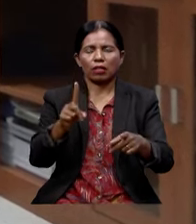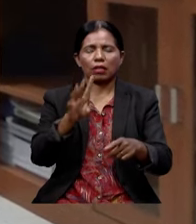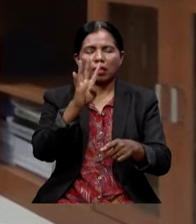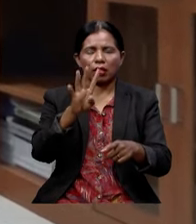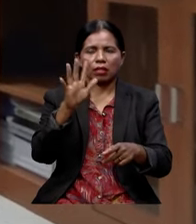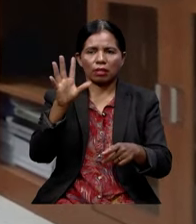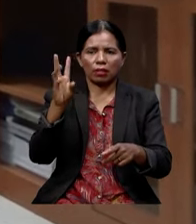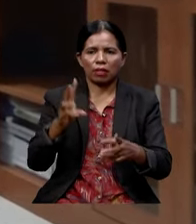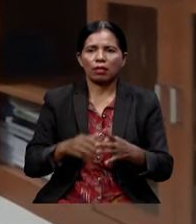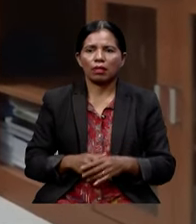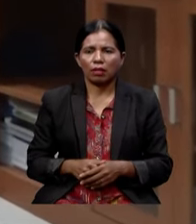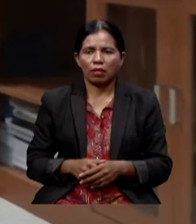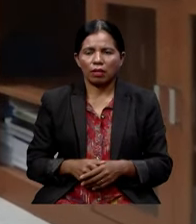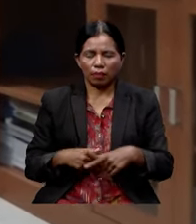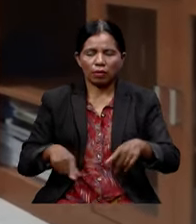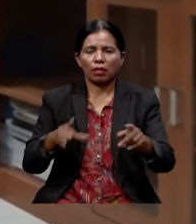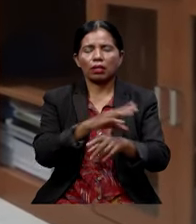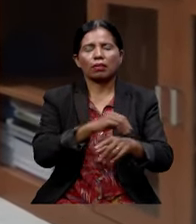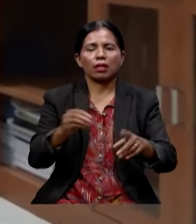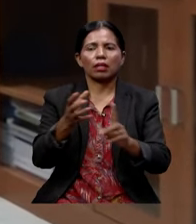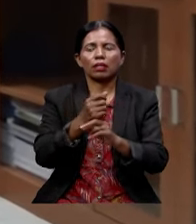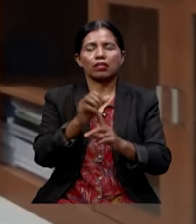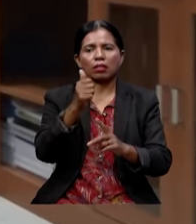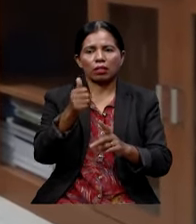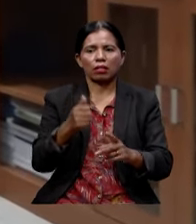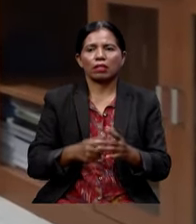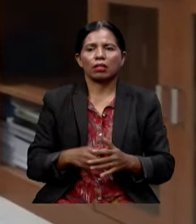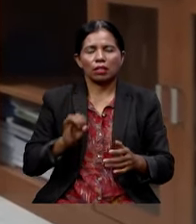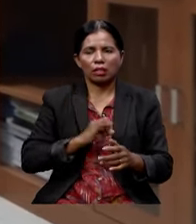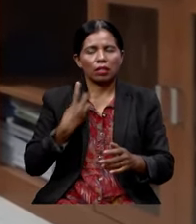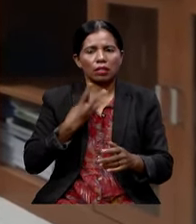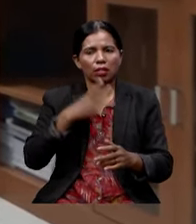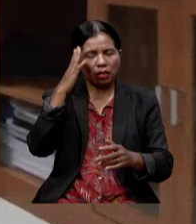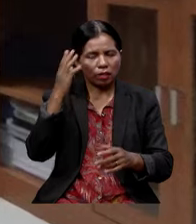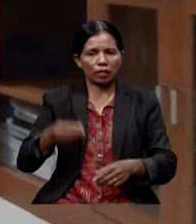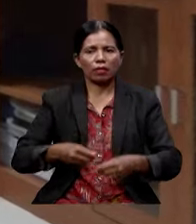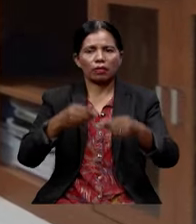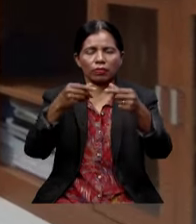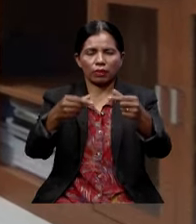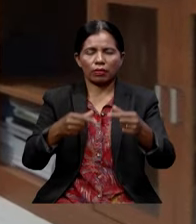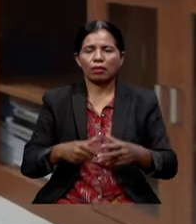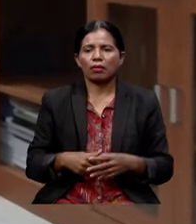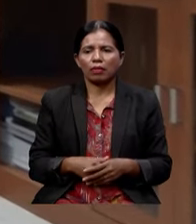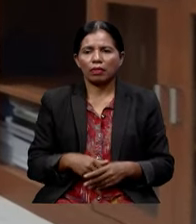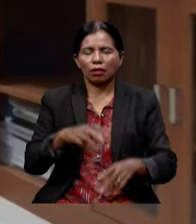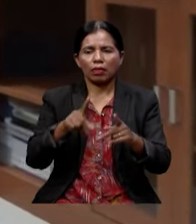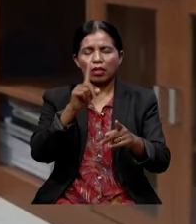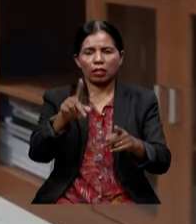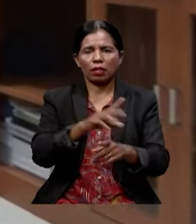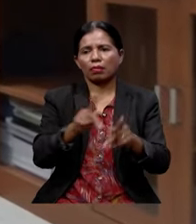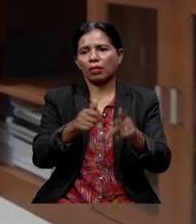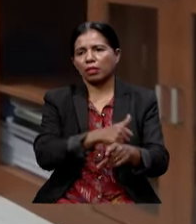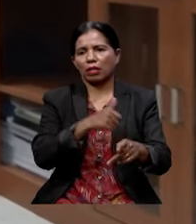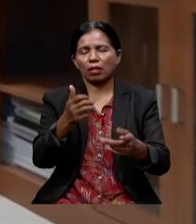nem. Bele para o carta sanulo, mas está não ainda nem para. É uma não ainda nem tem a fora de barra. E mai temos lá, é uma série